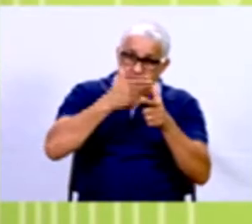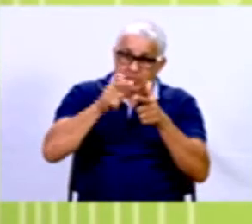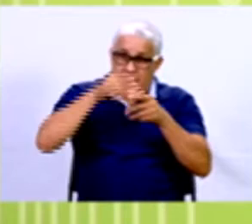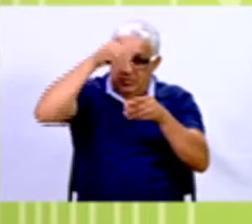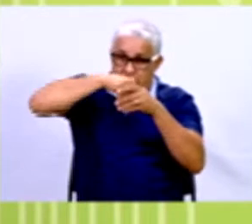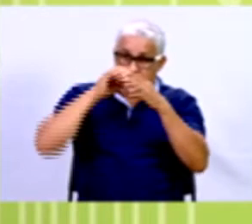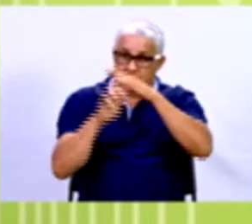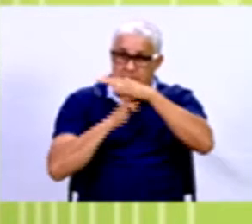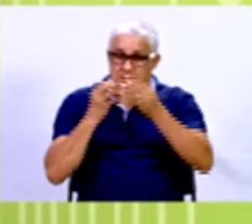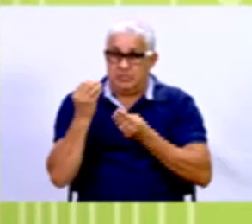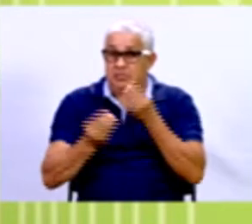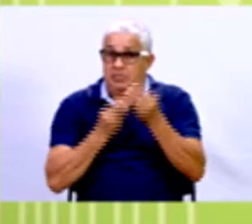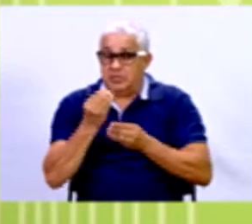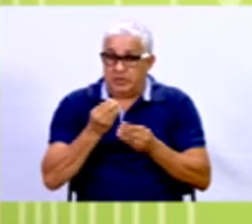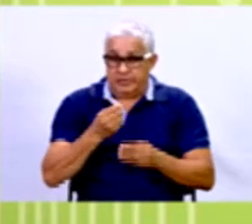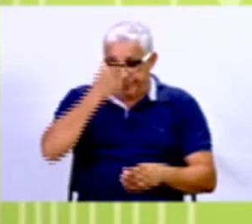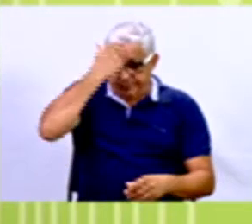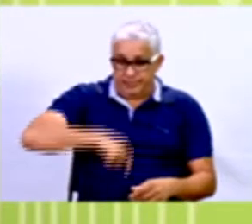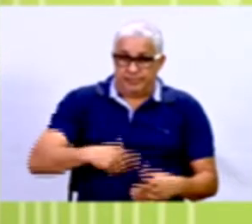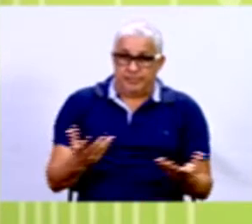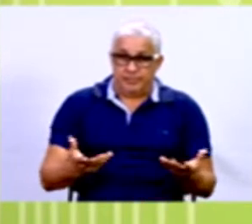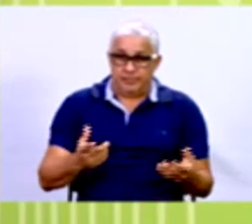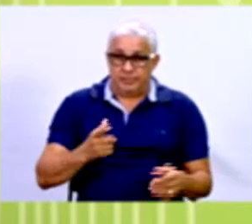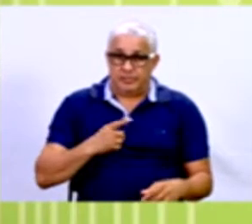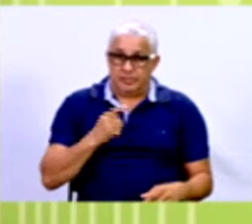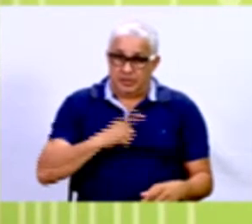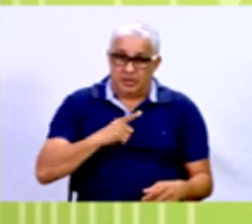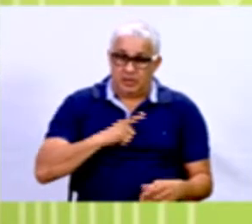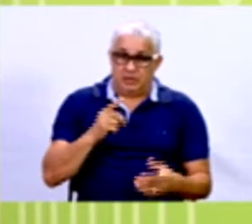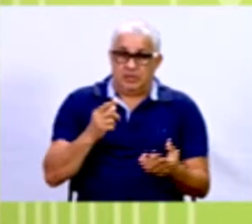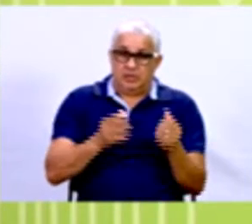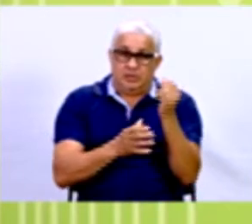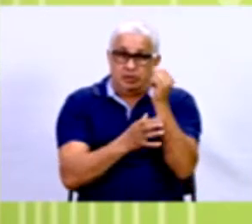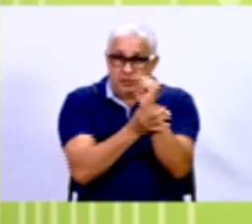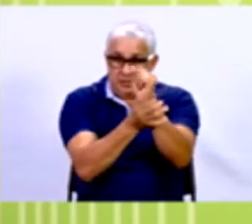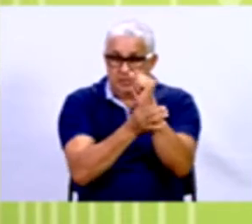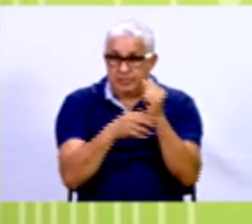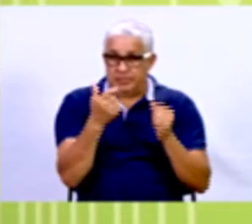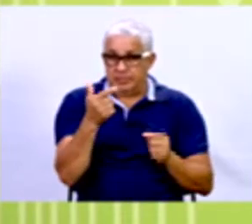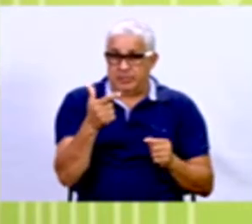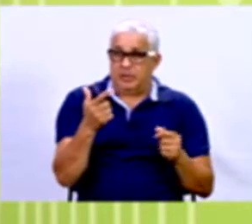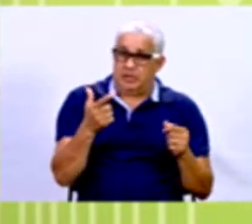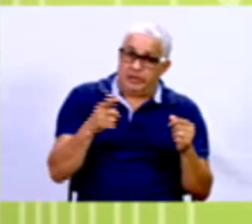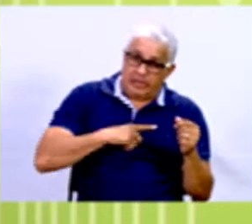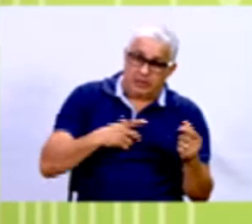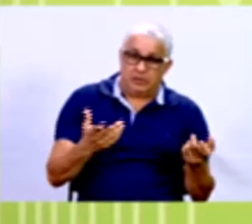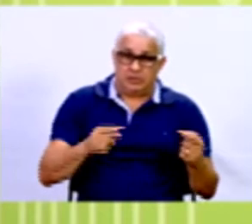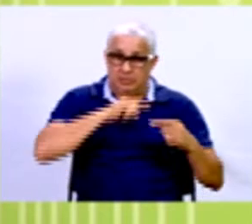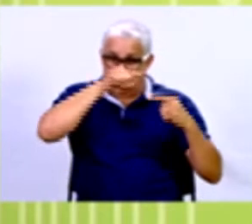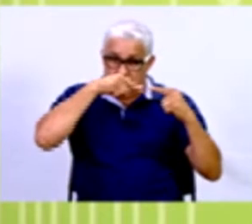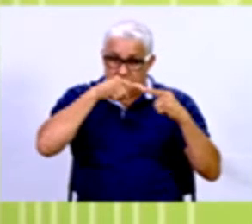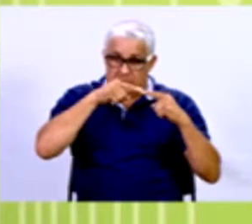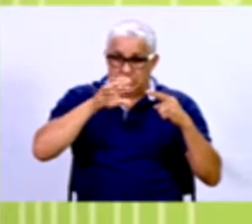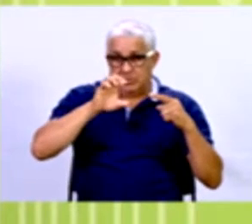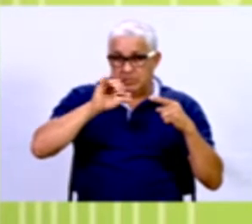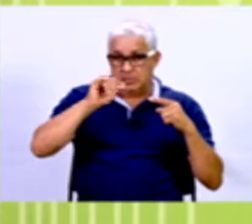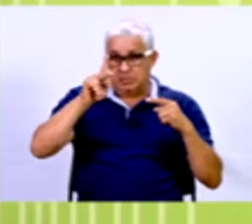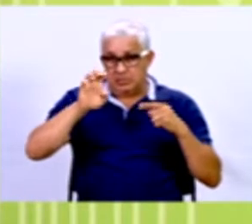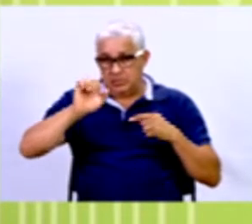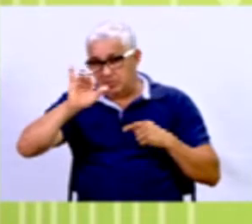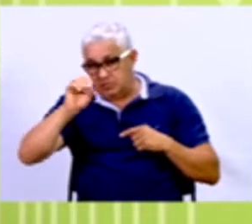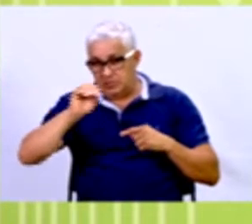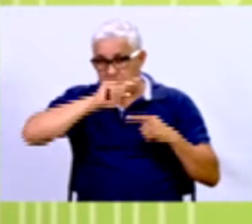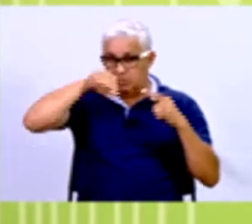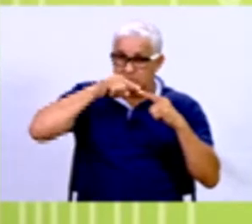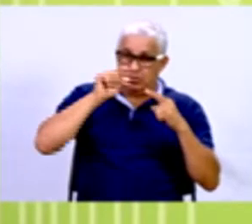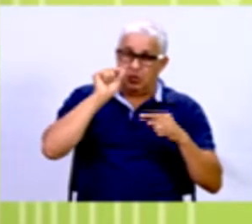empresa. Então, como fica a minha situação? Eu tenho estabilidade enquanto isso. Certo que o grande objetivo do cipeiro não é a